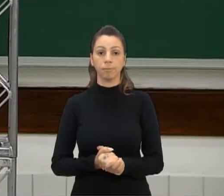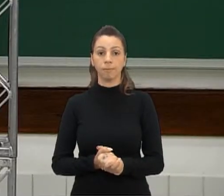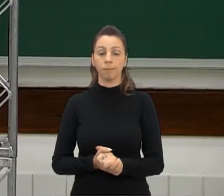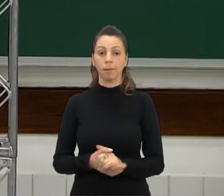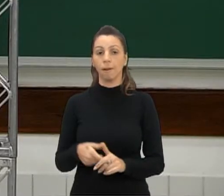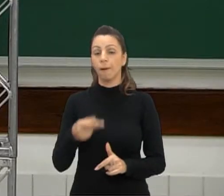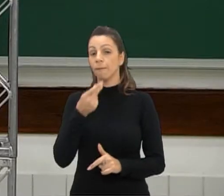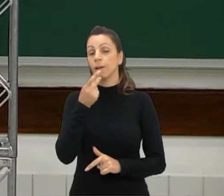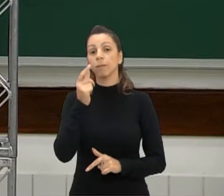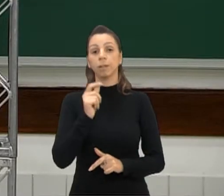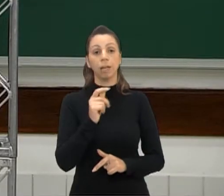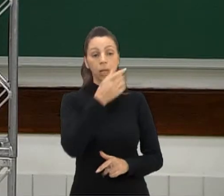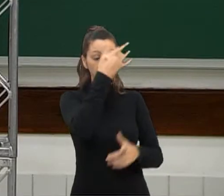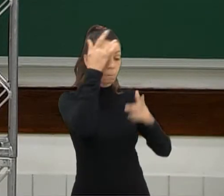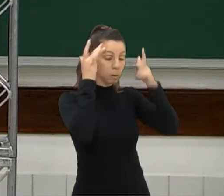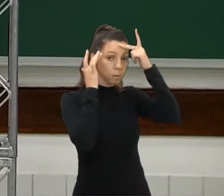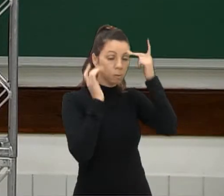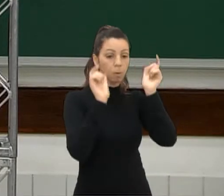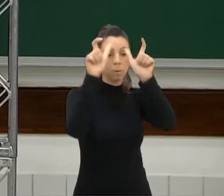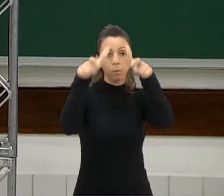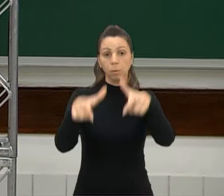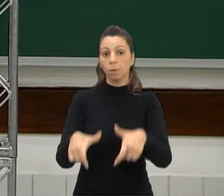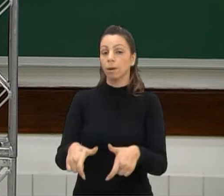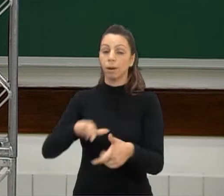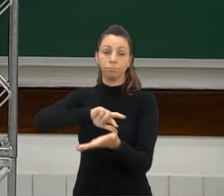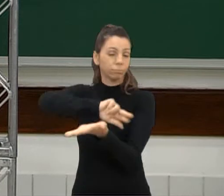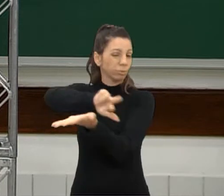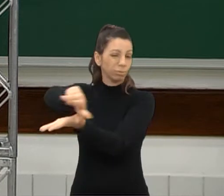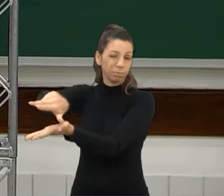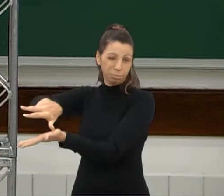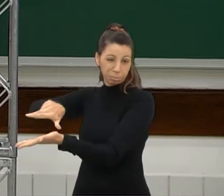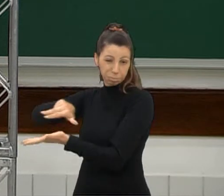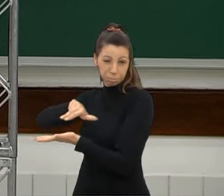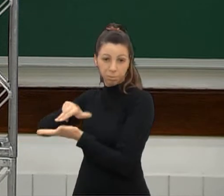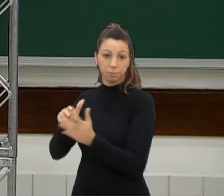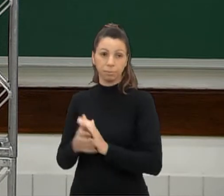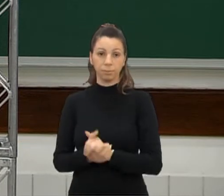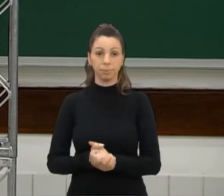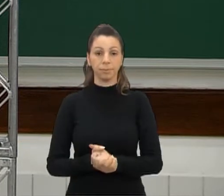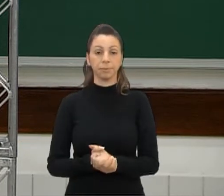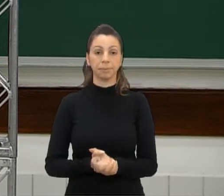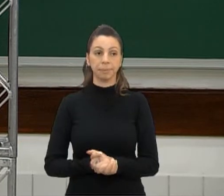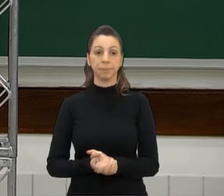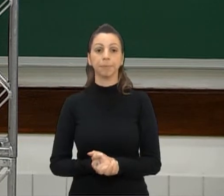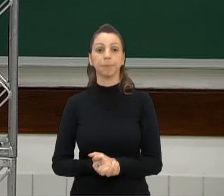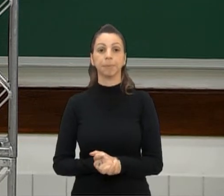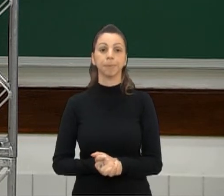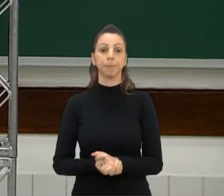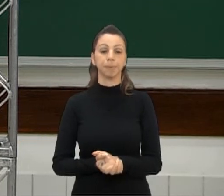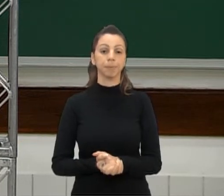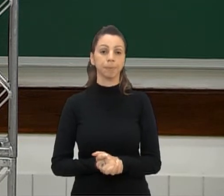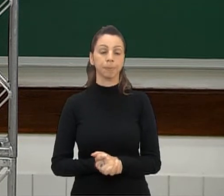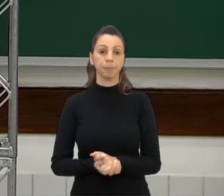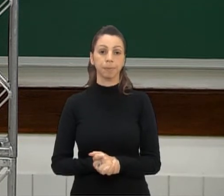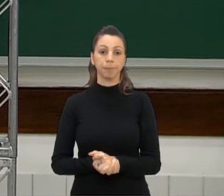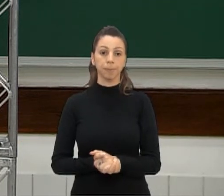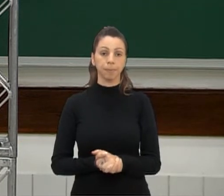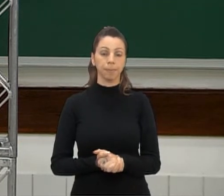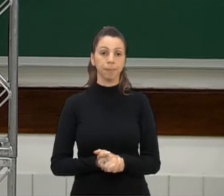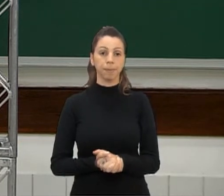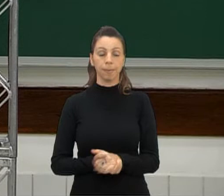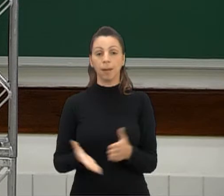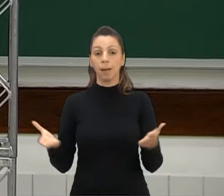coisas, enfim, falam de várias coisas. Bem? A ver. Agora sim, vamos a ler